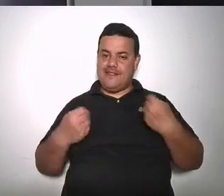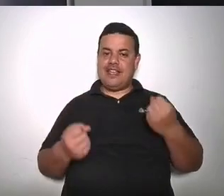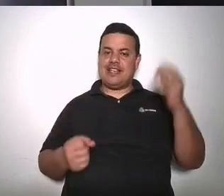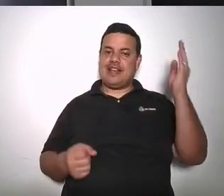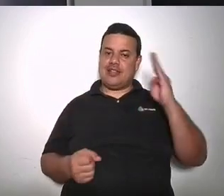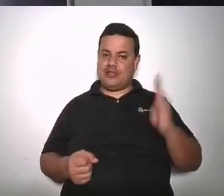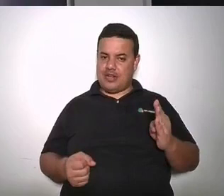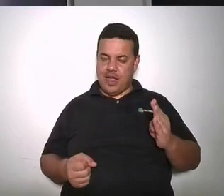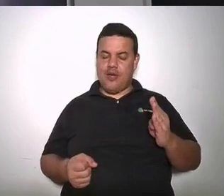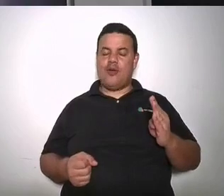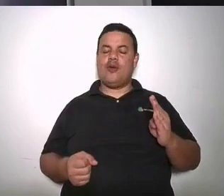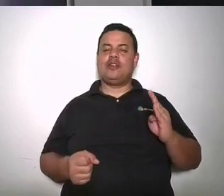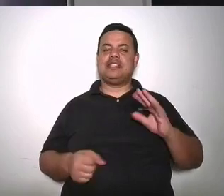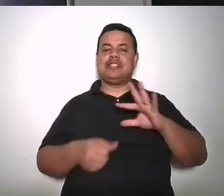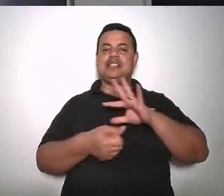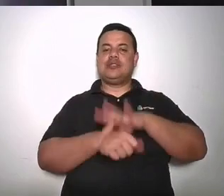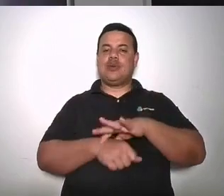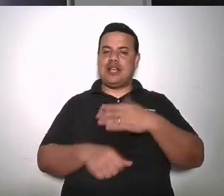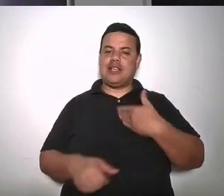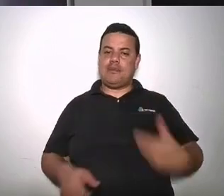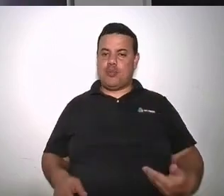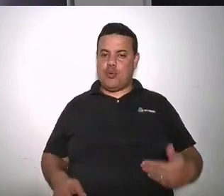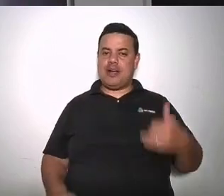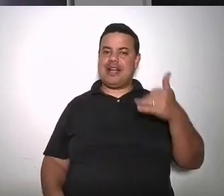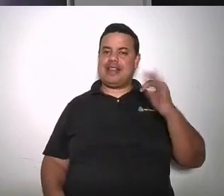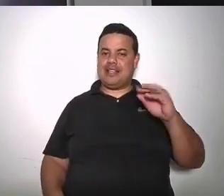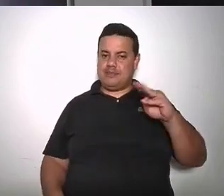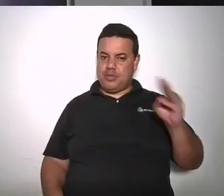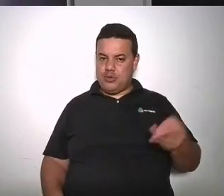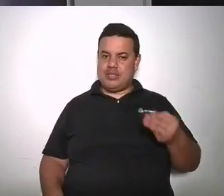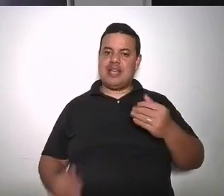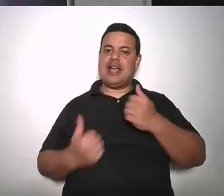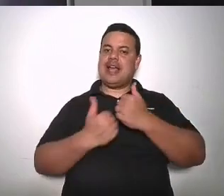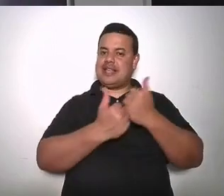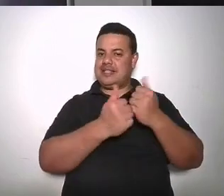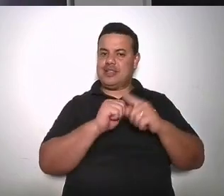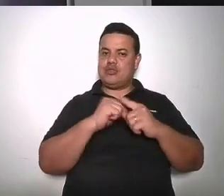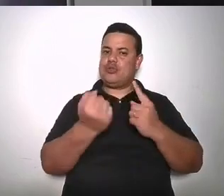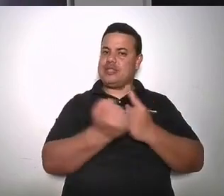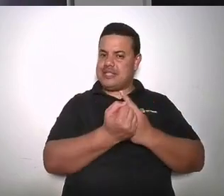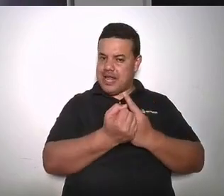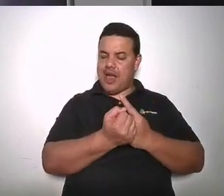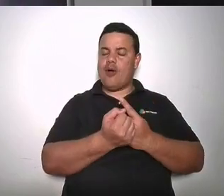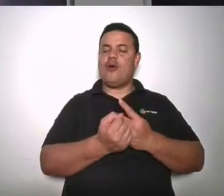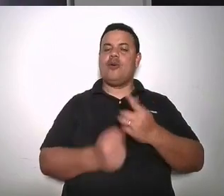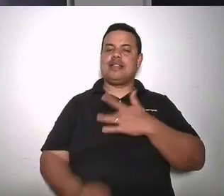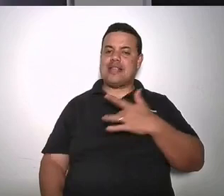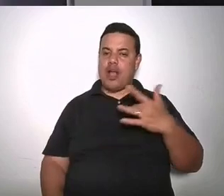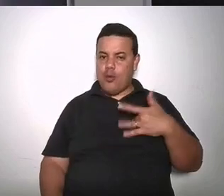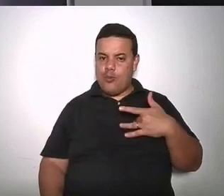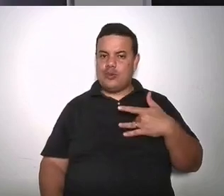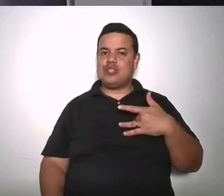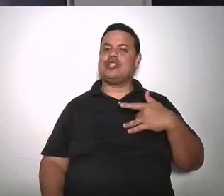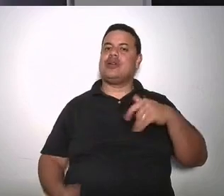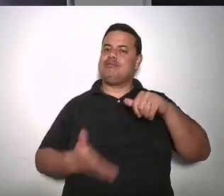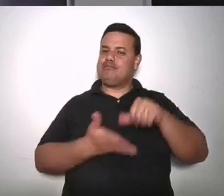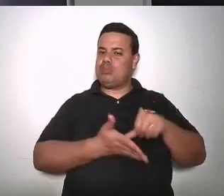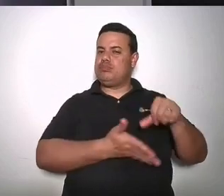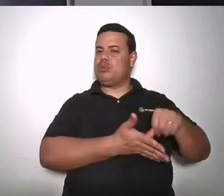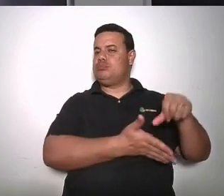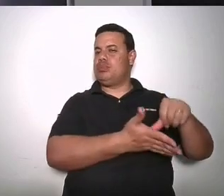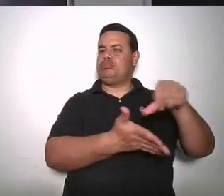Pública, 10.083.000. Assistência Social, 13.388.000. Saúde, 58. E assim por diante, é